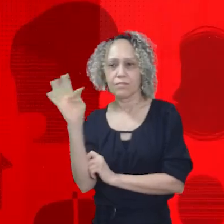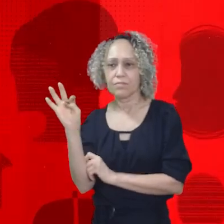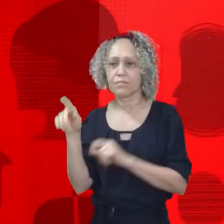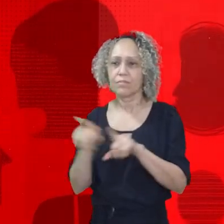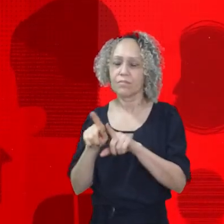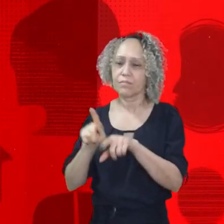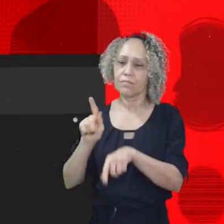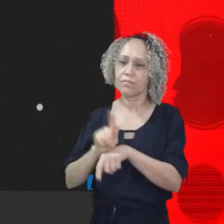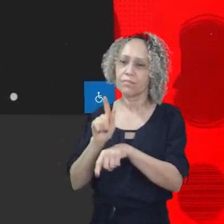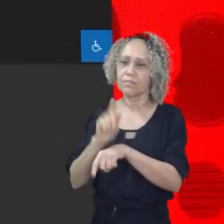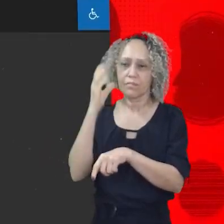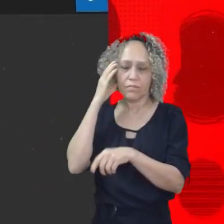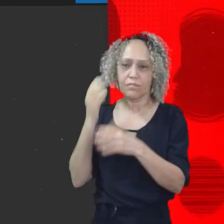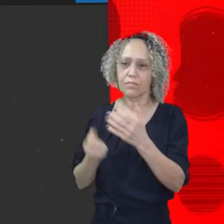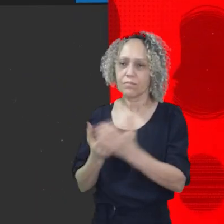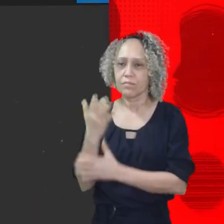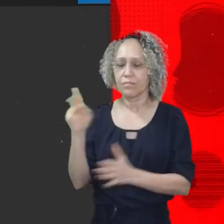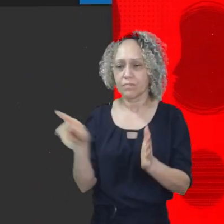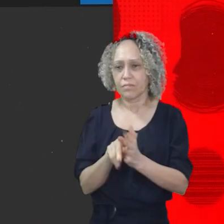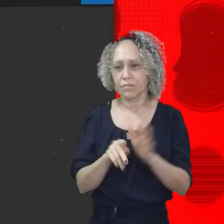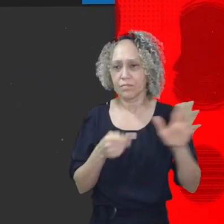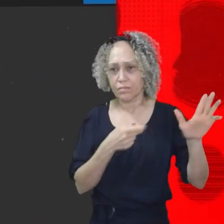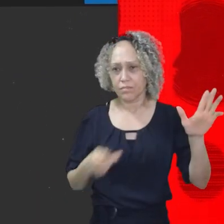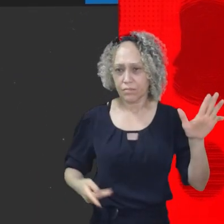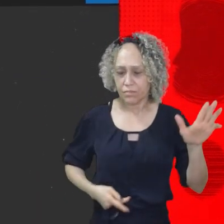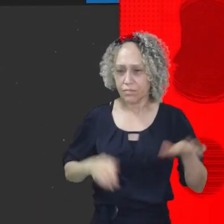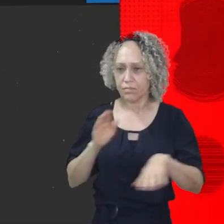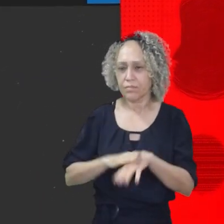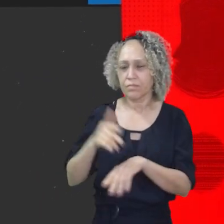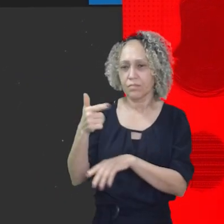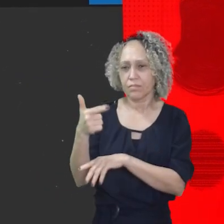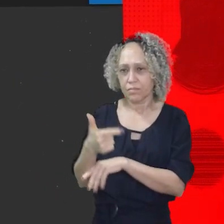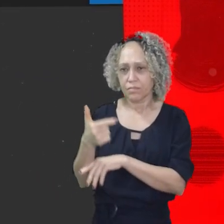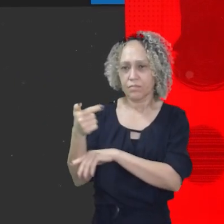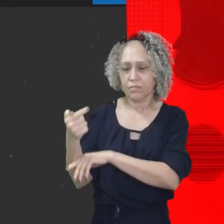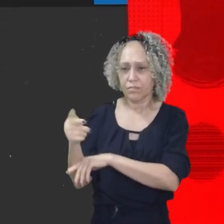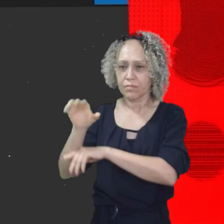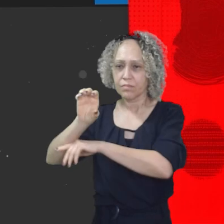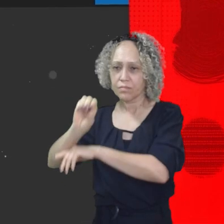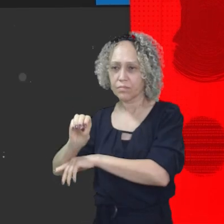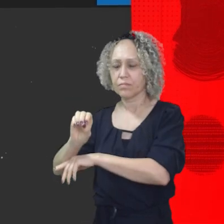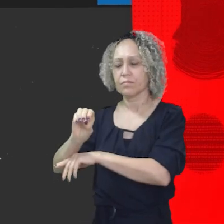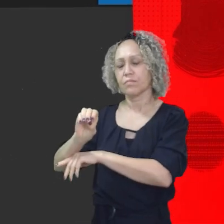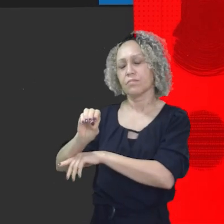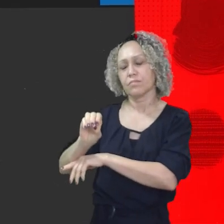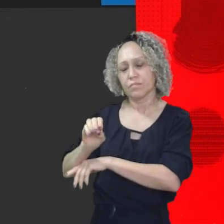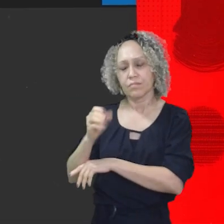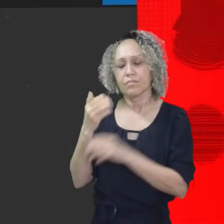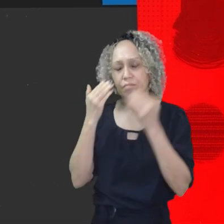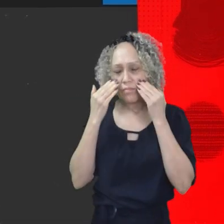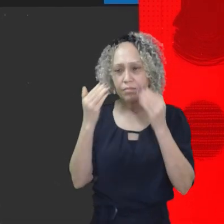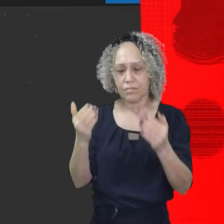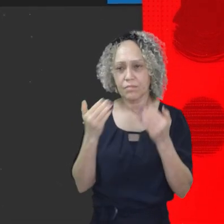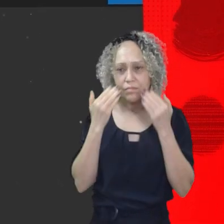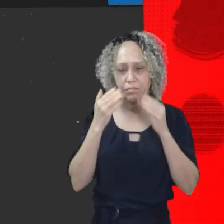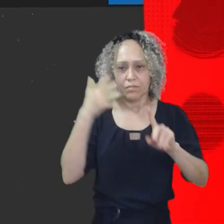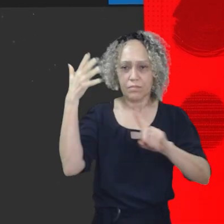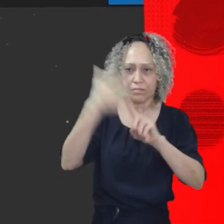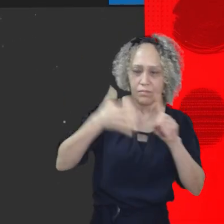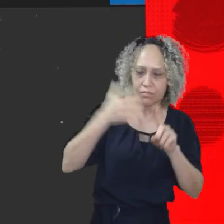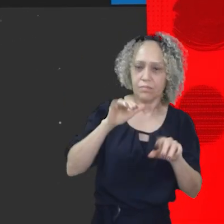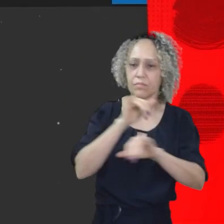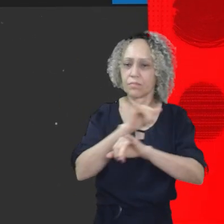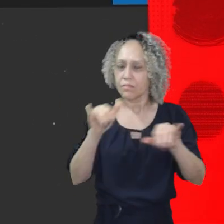a gestão do podcast do Lula, com mais de 720 episódios produzidos. Seus discursos,